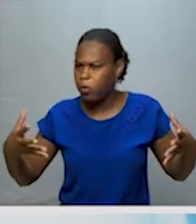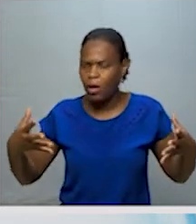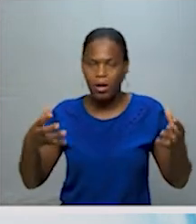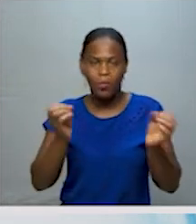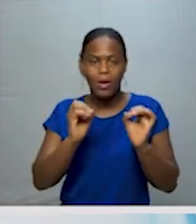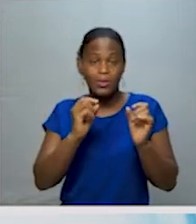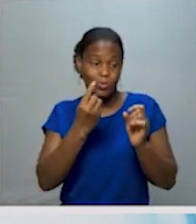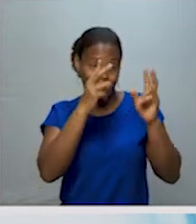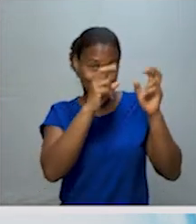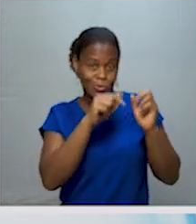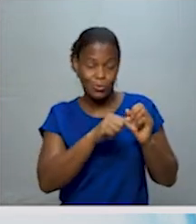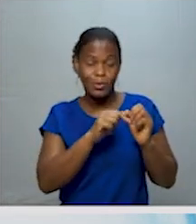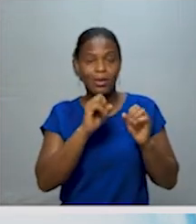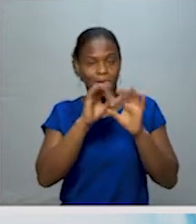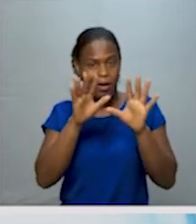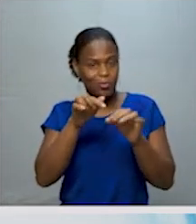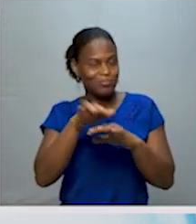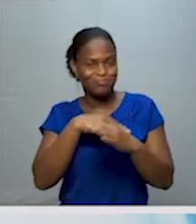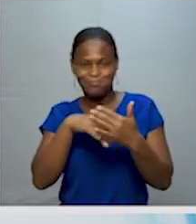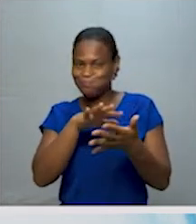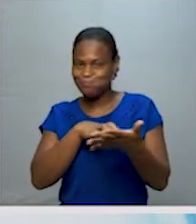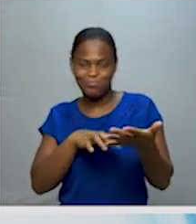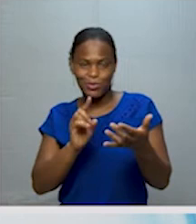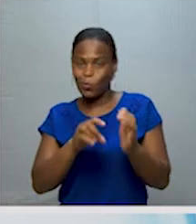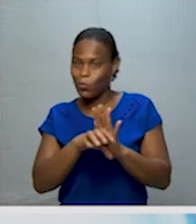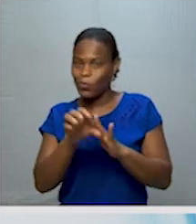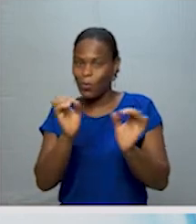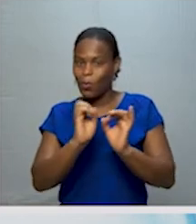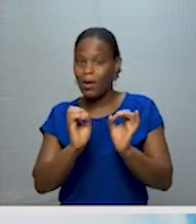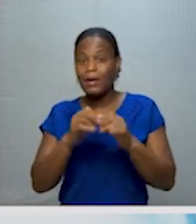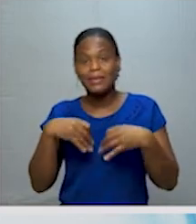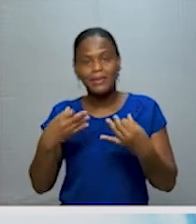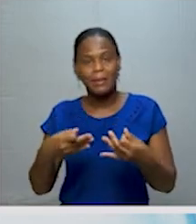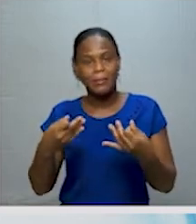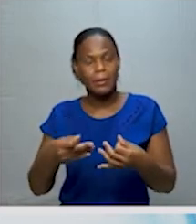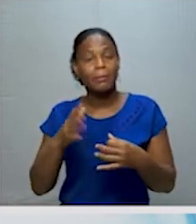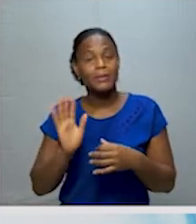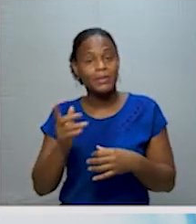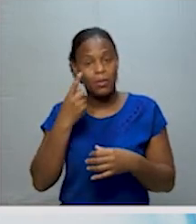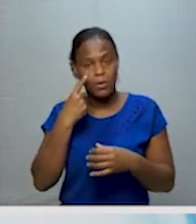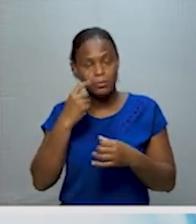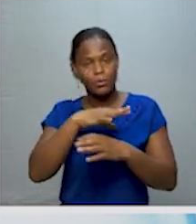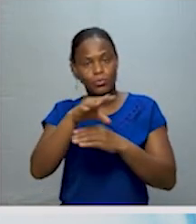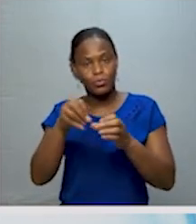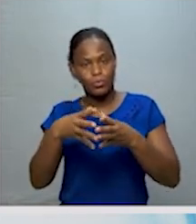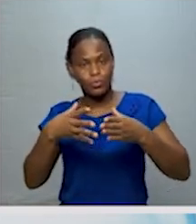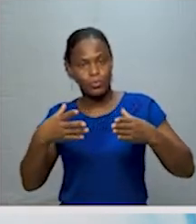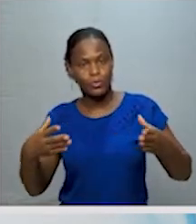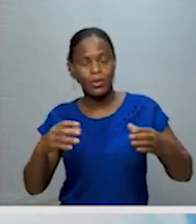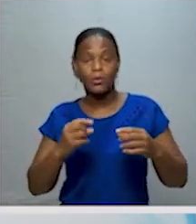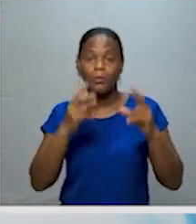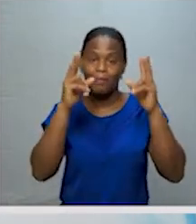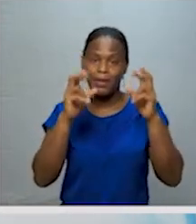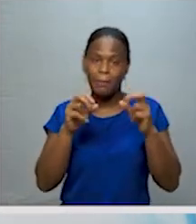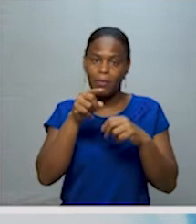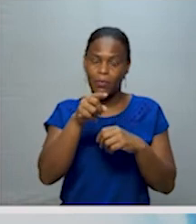vasto, sobre aquele assunto, é claro que você não vai fazer um texto em condições. Por isso é preciso ter sempre um conhecimento abrangente, alargado sobre o